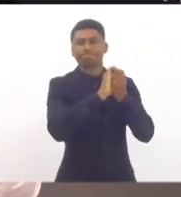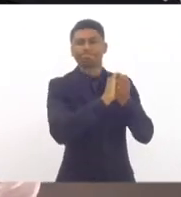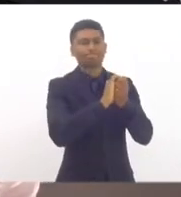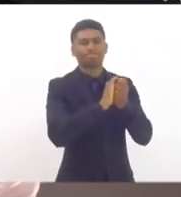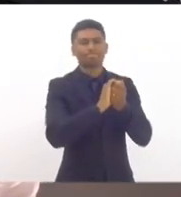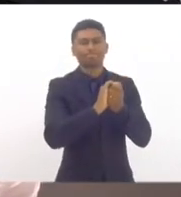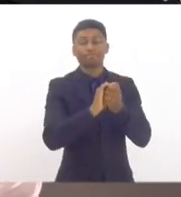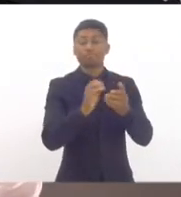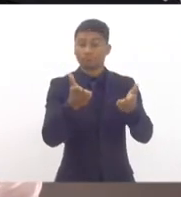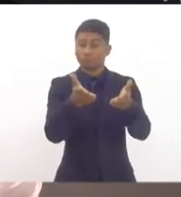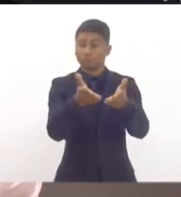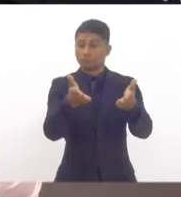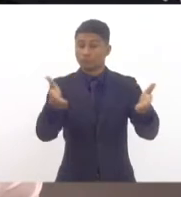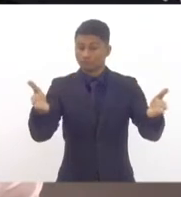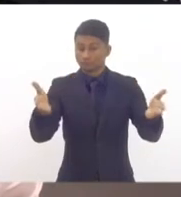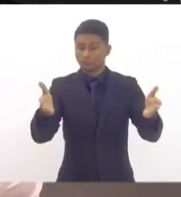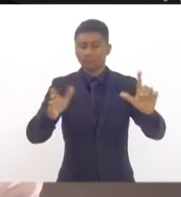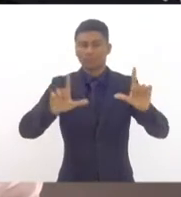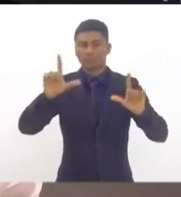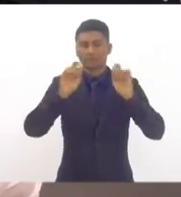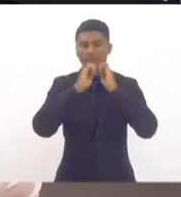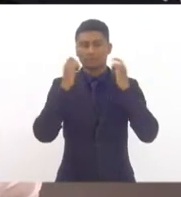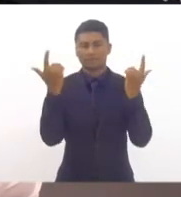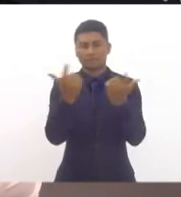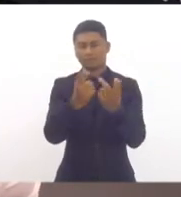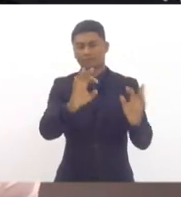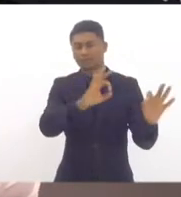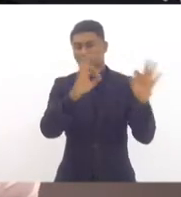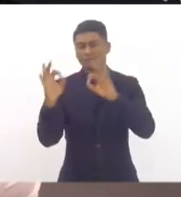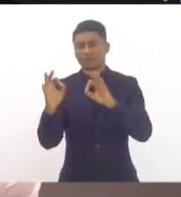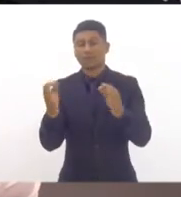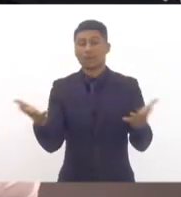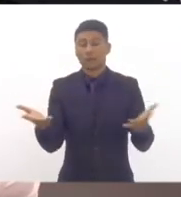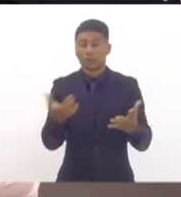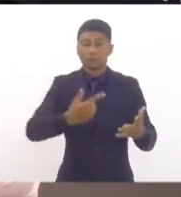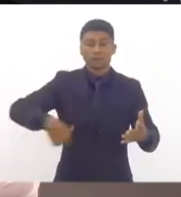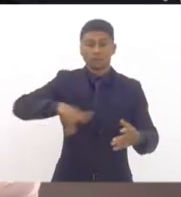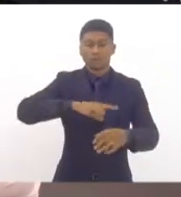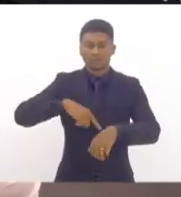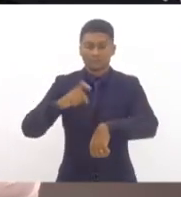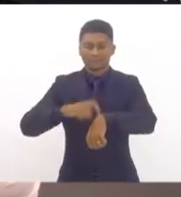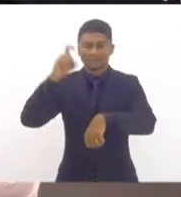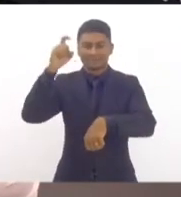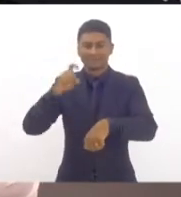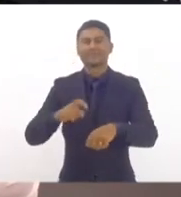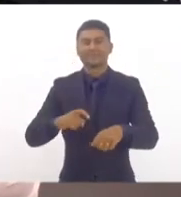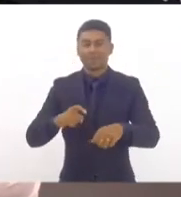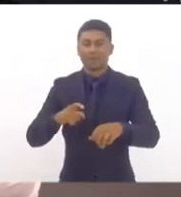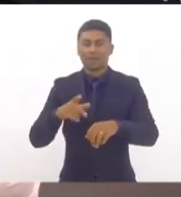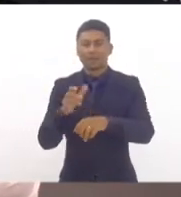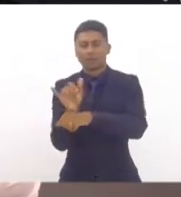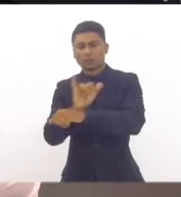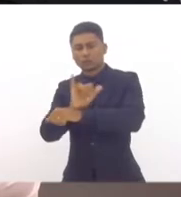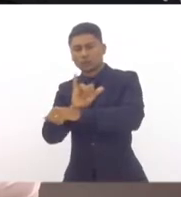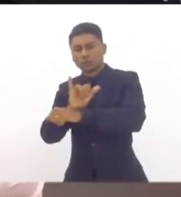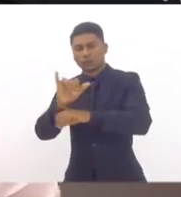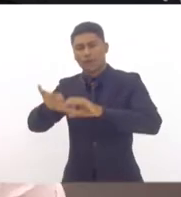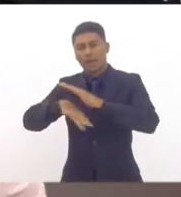aqueles que acompanham via TV Alerj, estamos ao vivo no canal da TV Alerj no